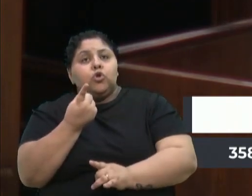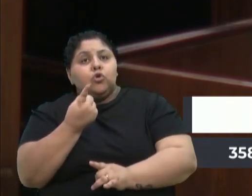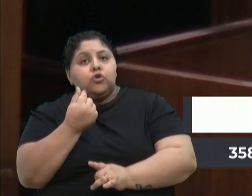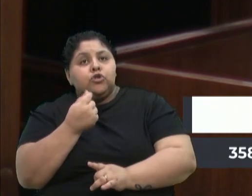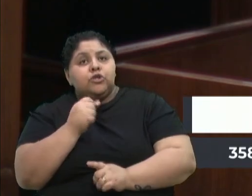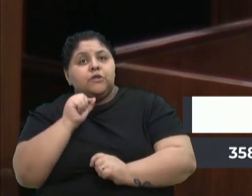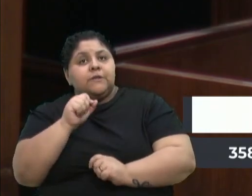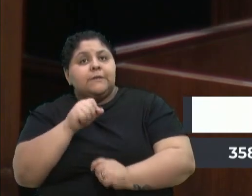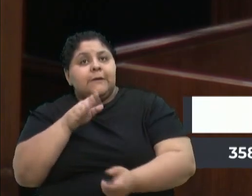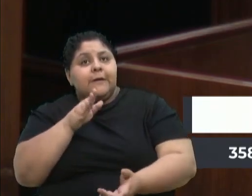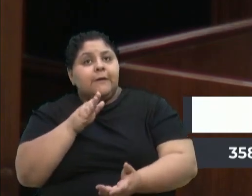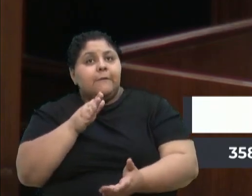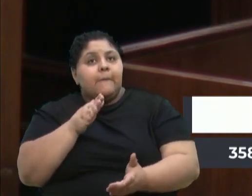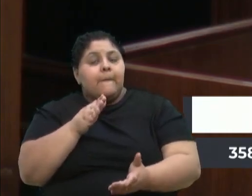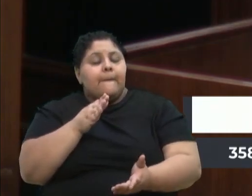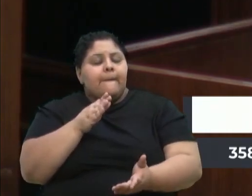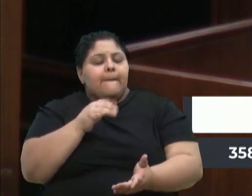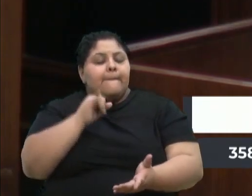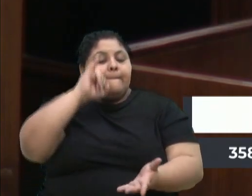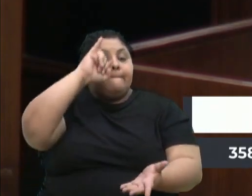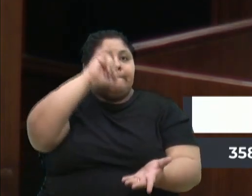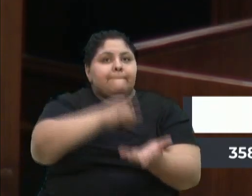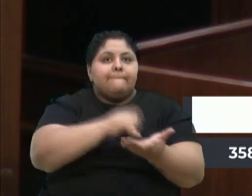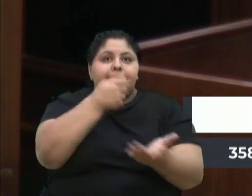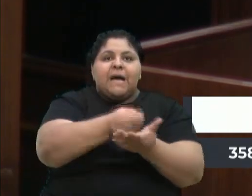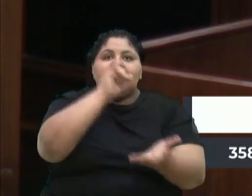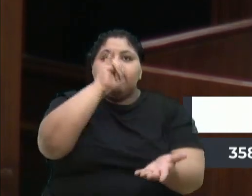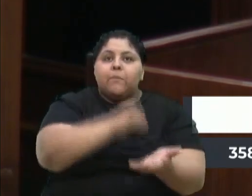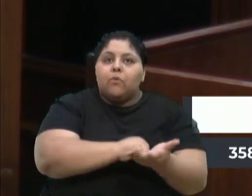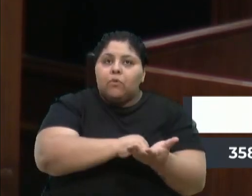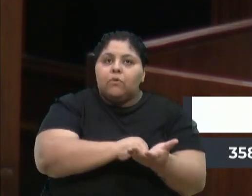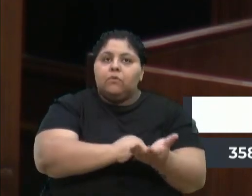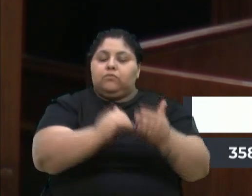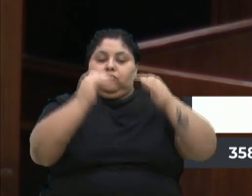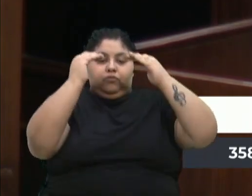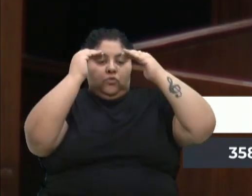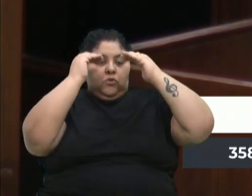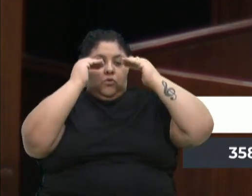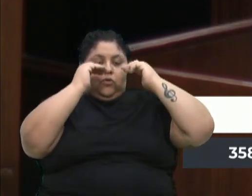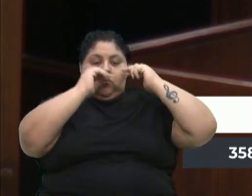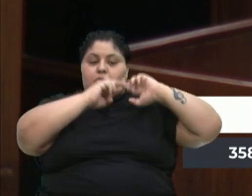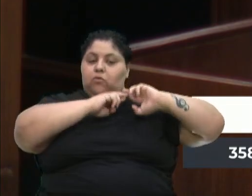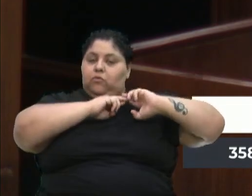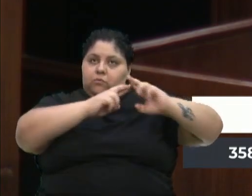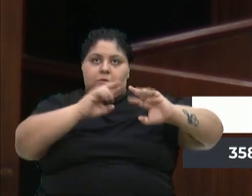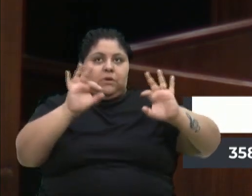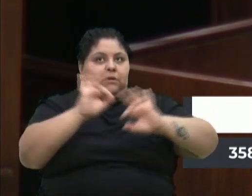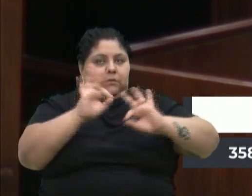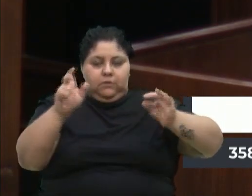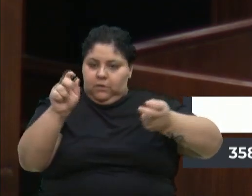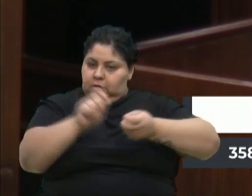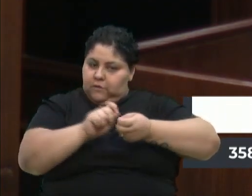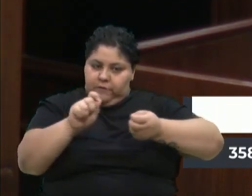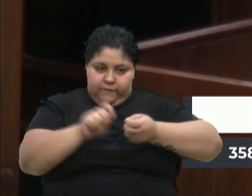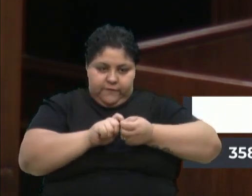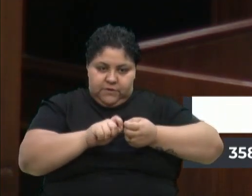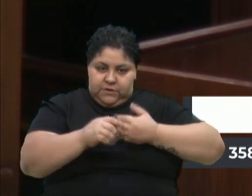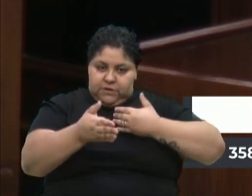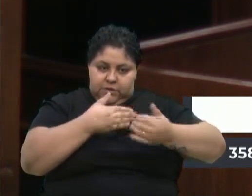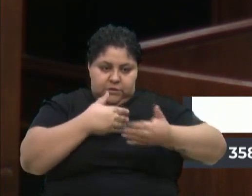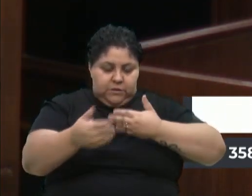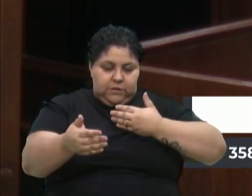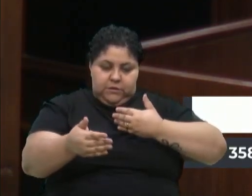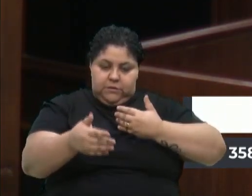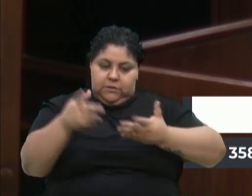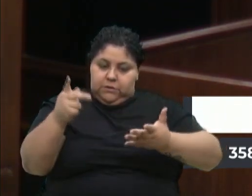imposto. Com responsabilidade, ninguém aqui ia fazer coisas mirabolantes ou ia atirar o